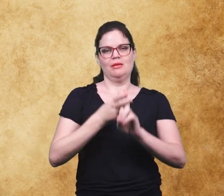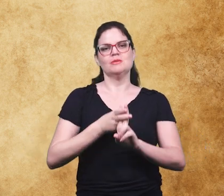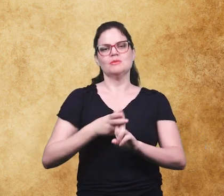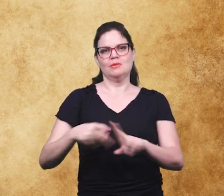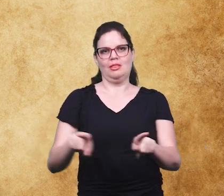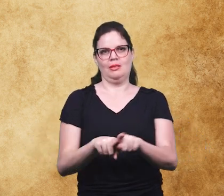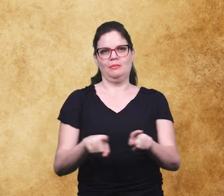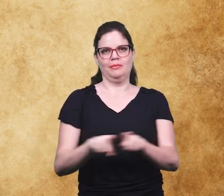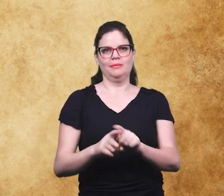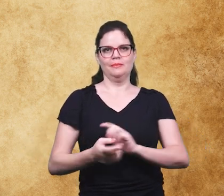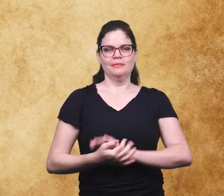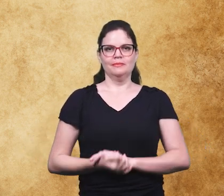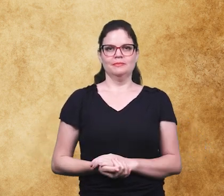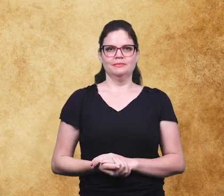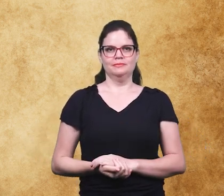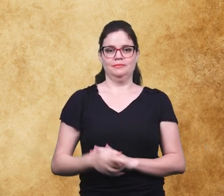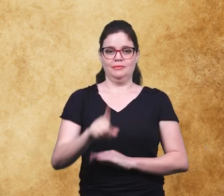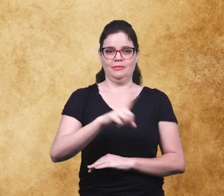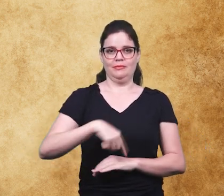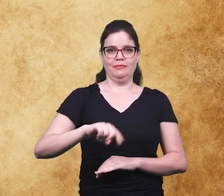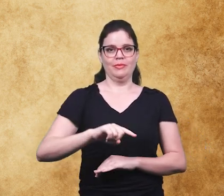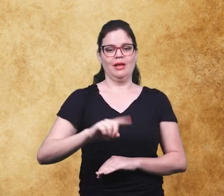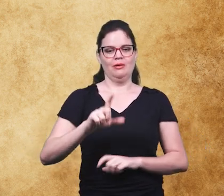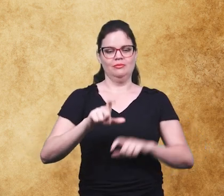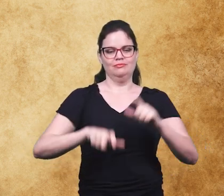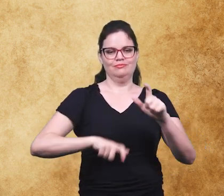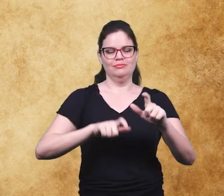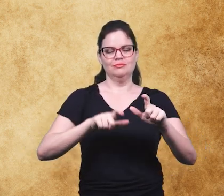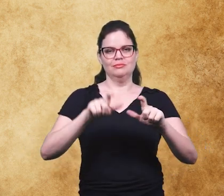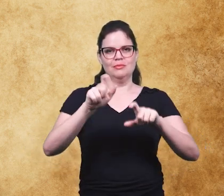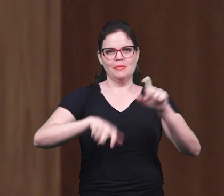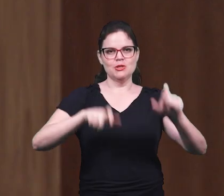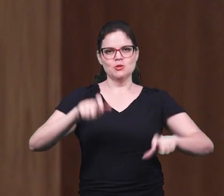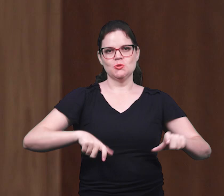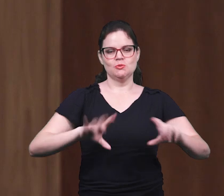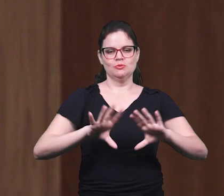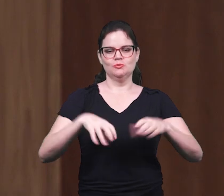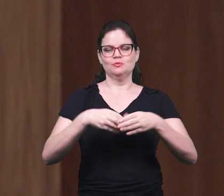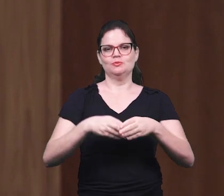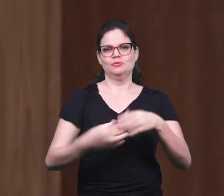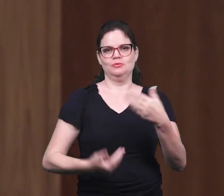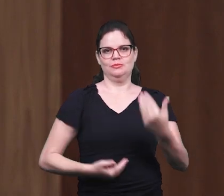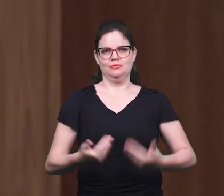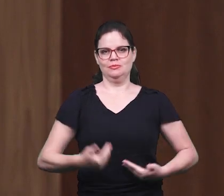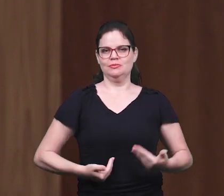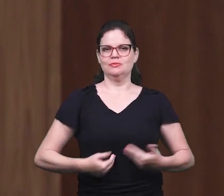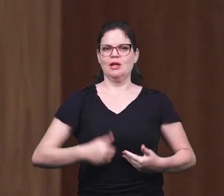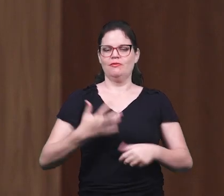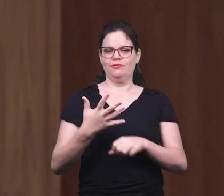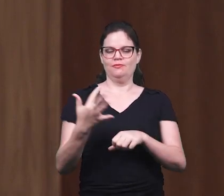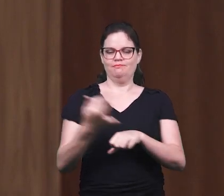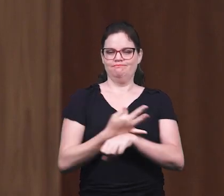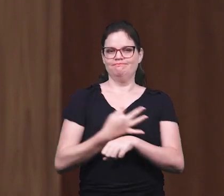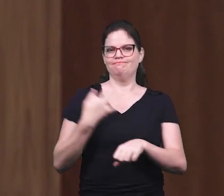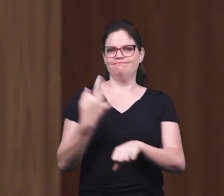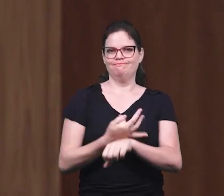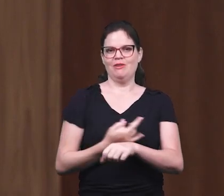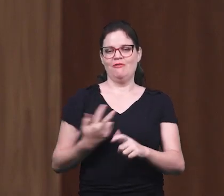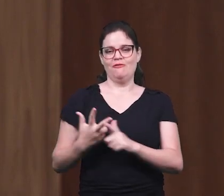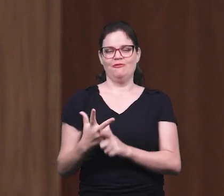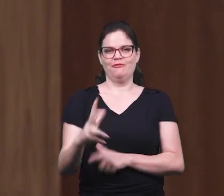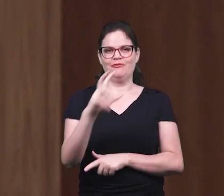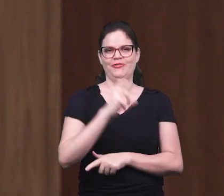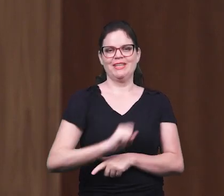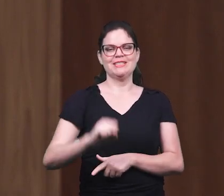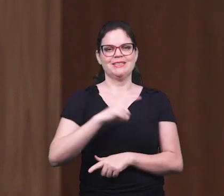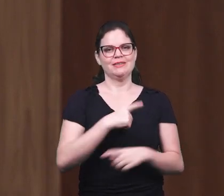e prisões. Esta galeria da fé fala conosco sobre aqueles que venceram as